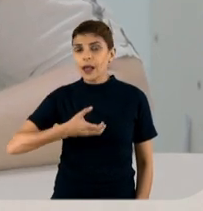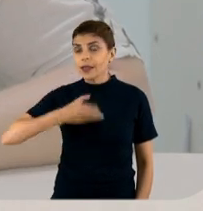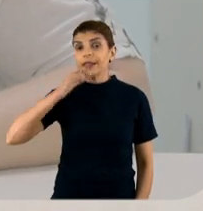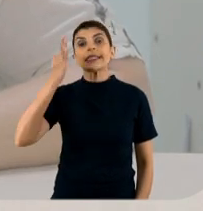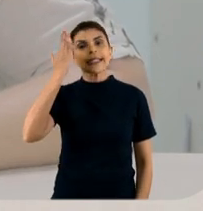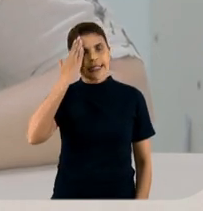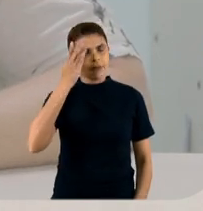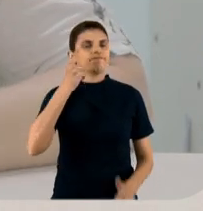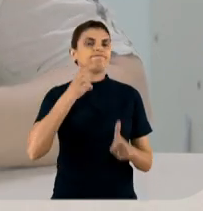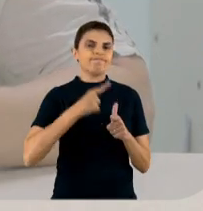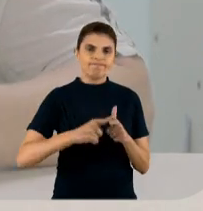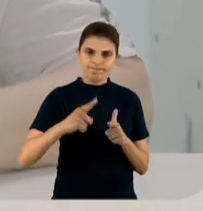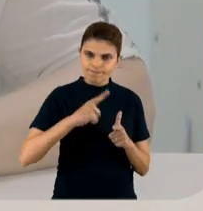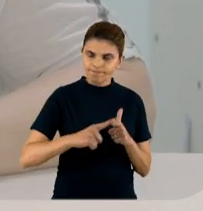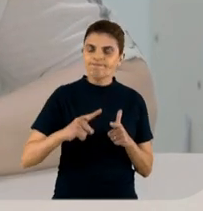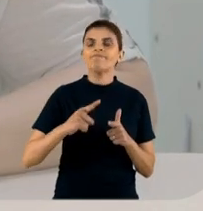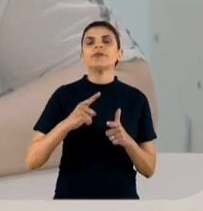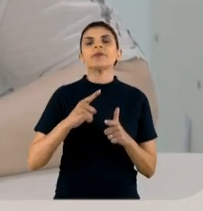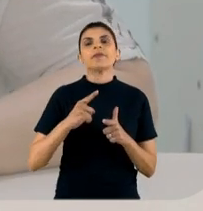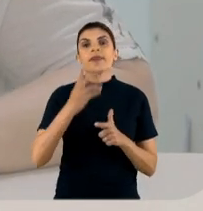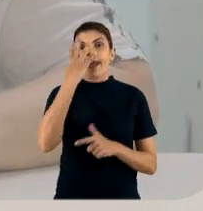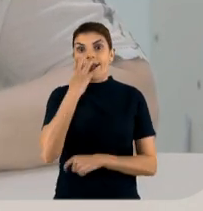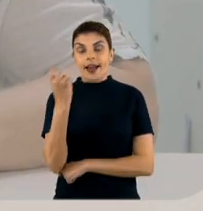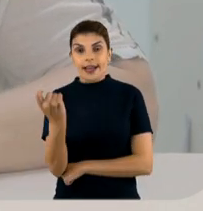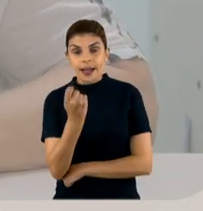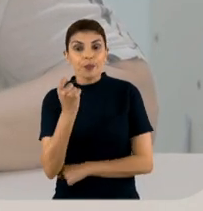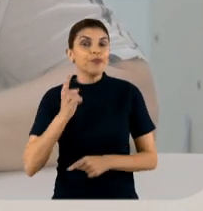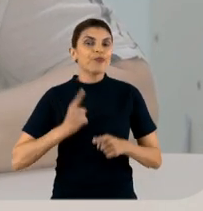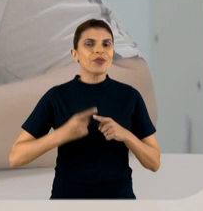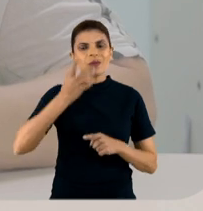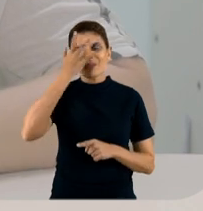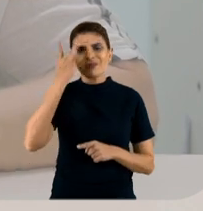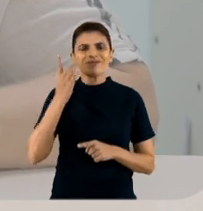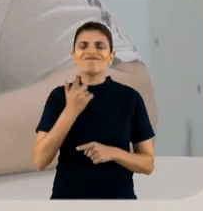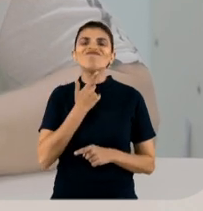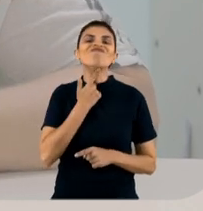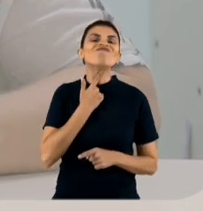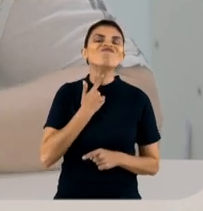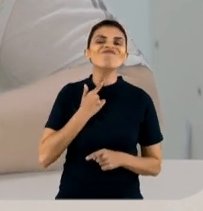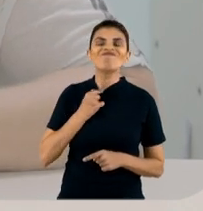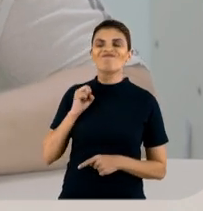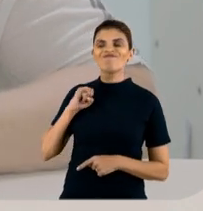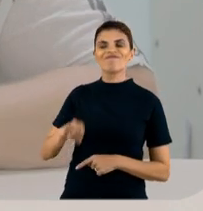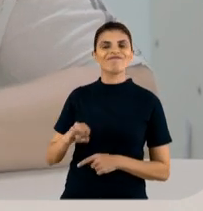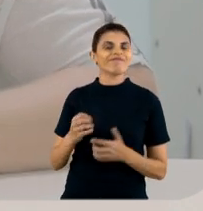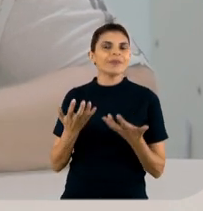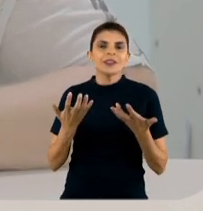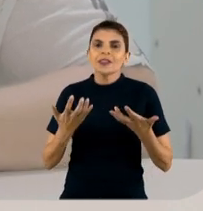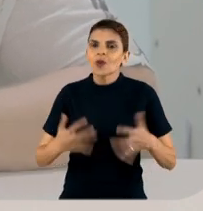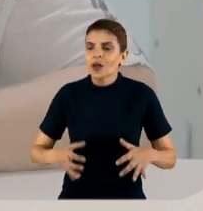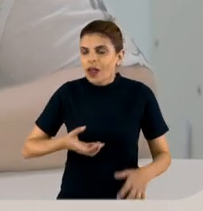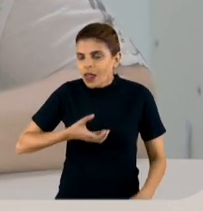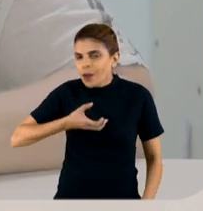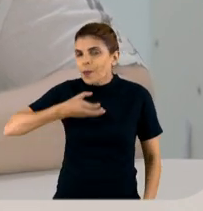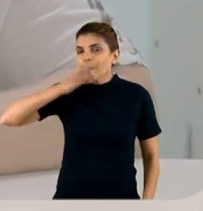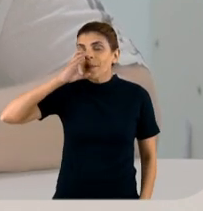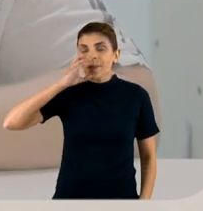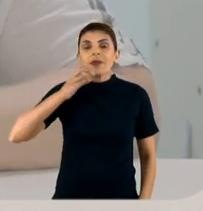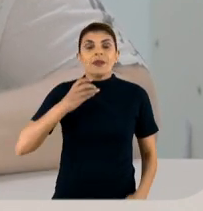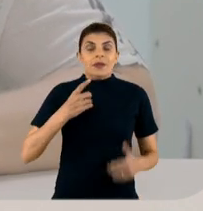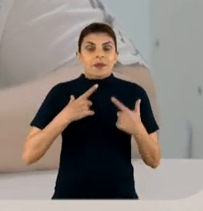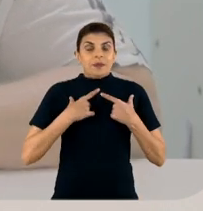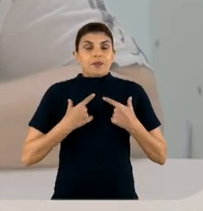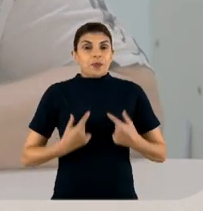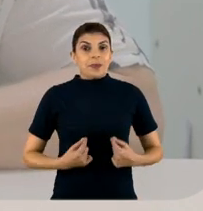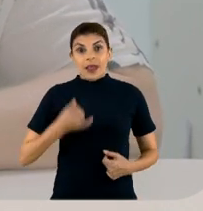complica inclusive os casos graves é porque muitas vezes o pessoal falava que para quadros pulmonares